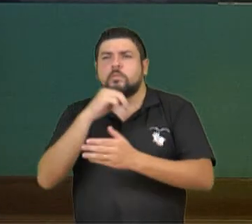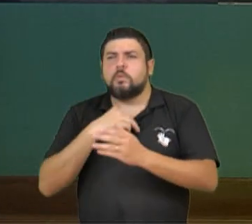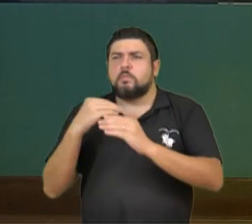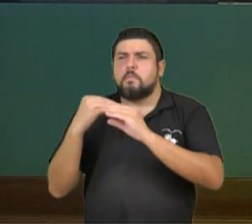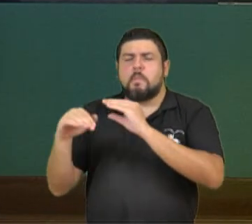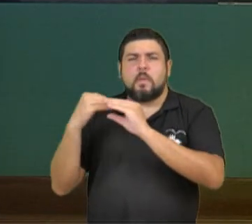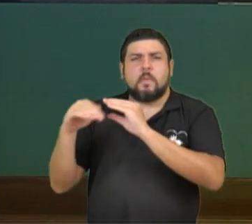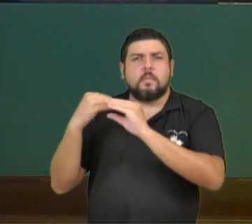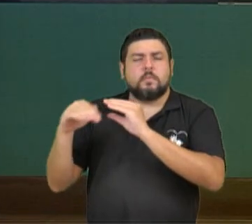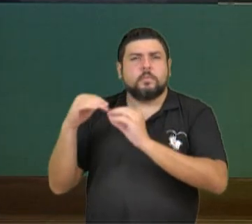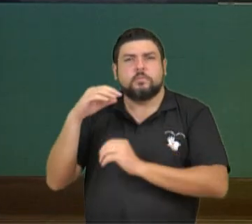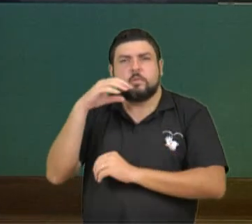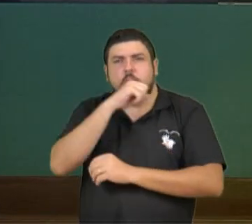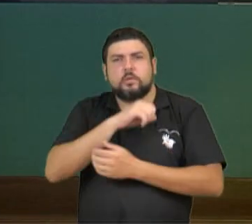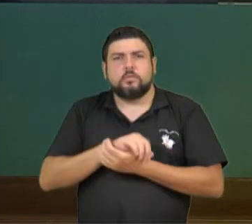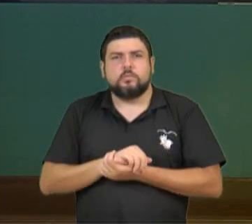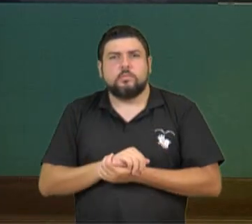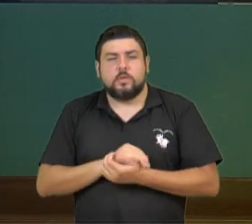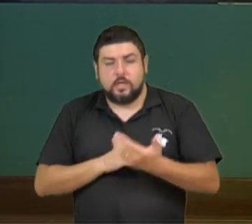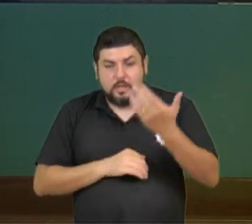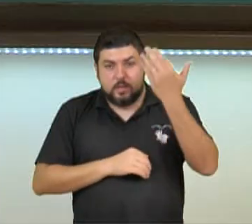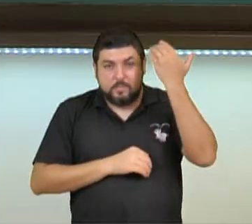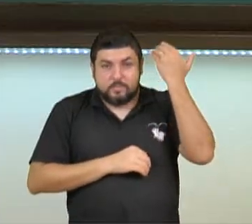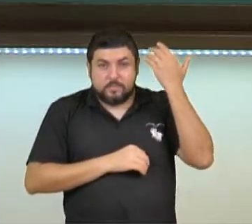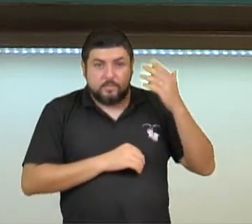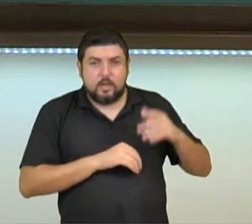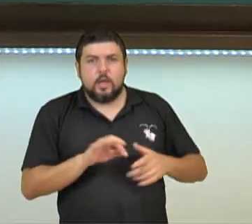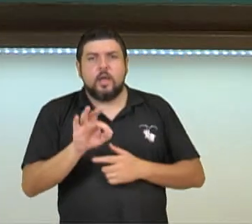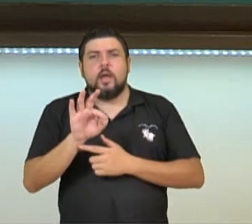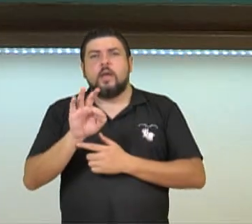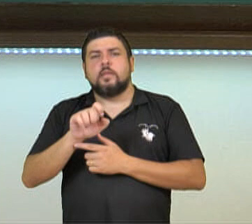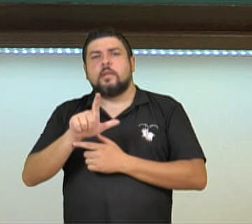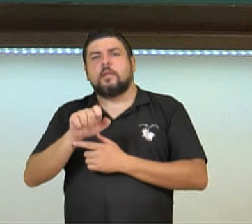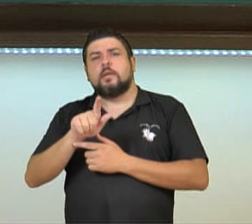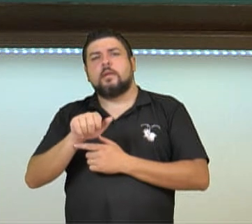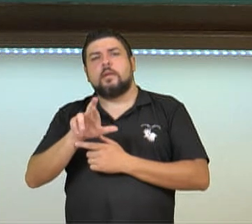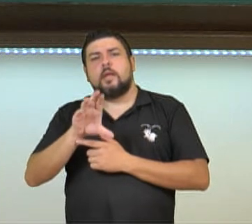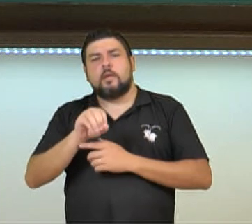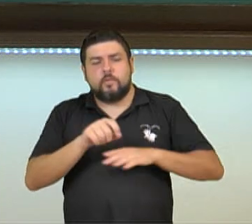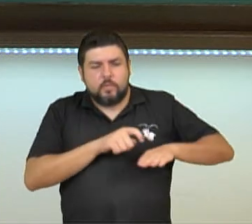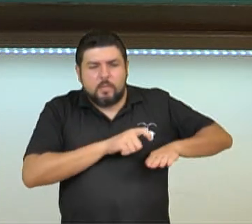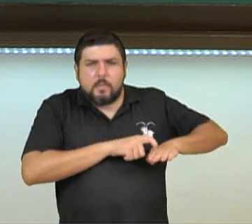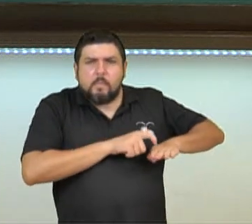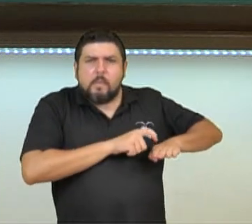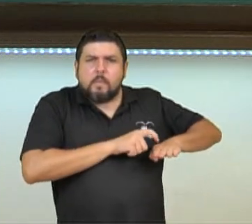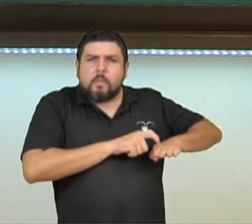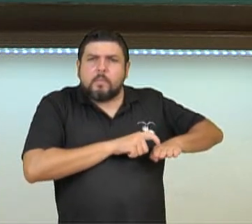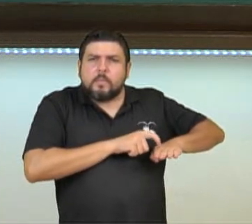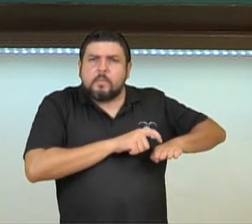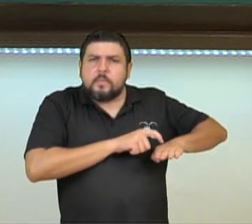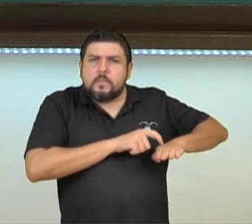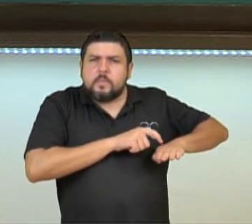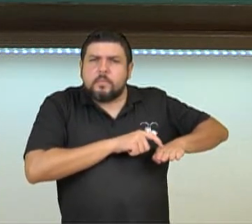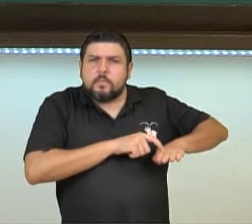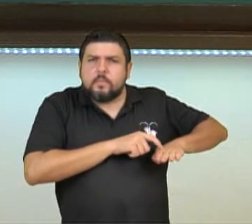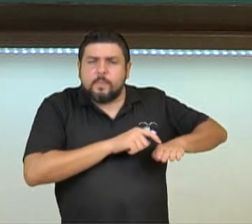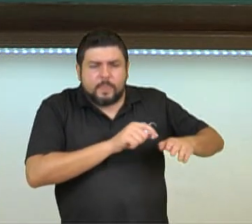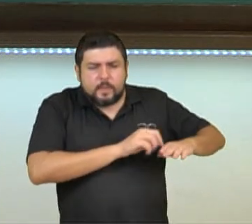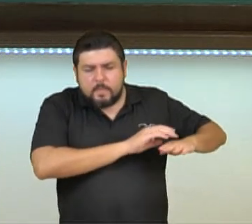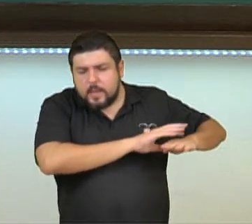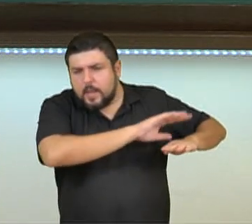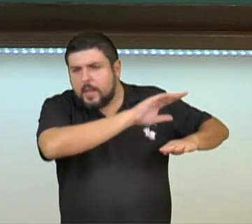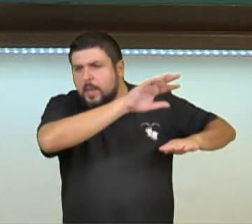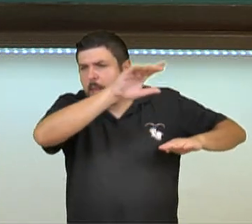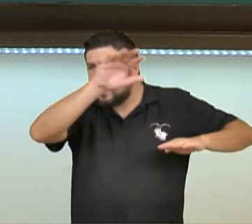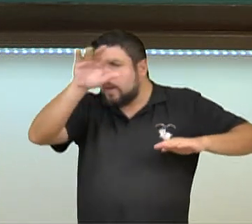toque, no telégrafo com o toque, e se pegarmos a internet também temos mecanismos, temos códigos bem